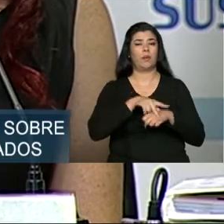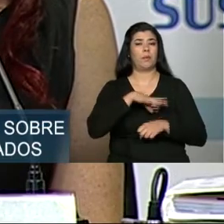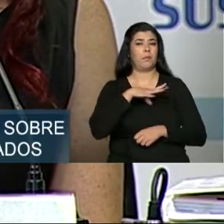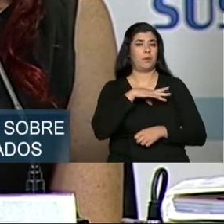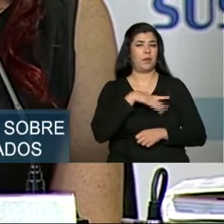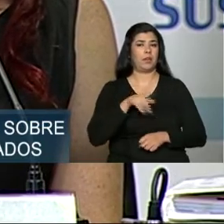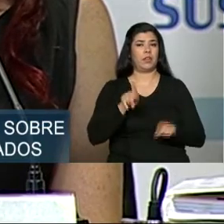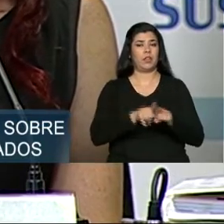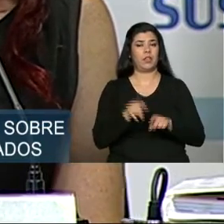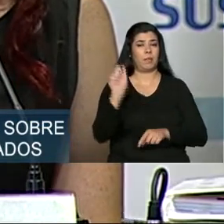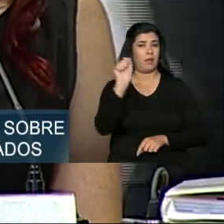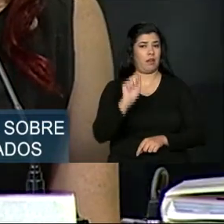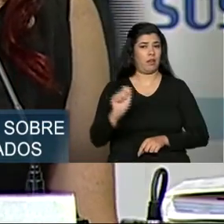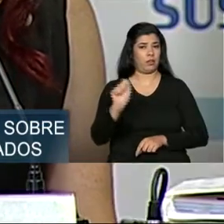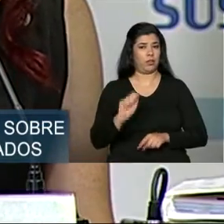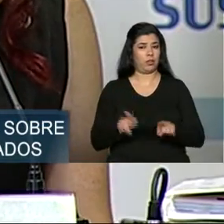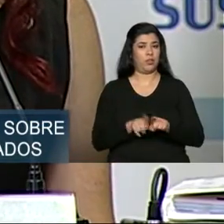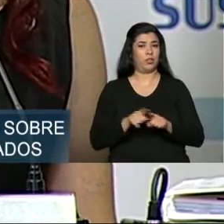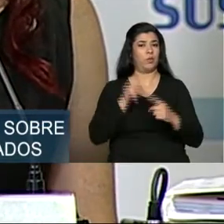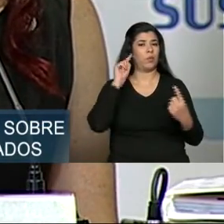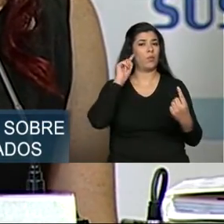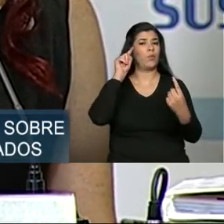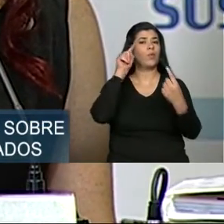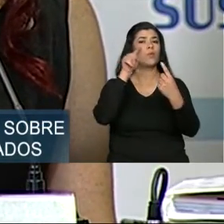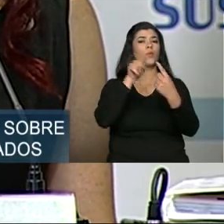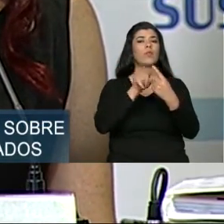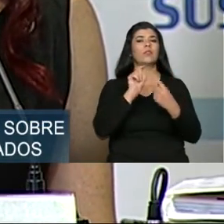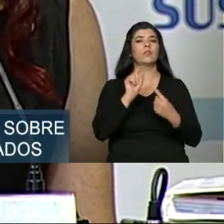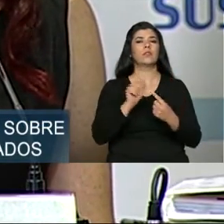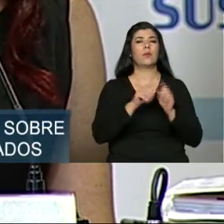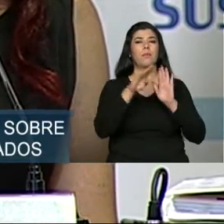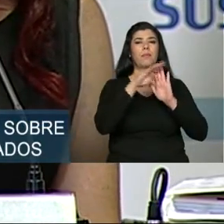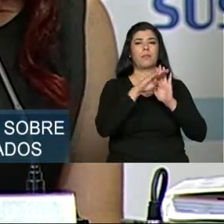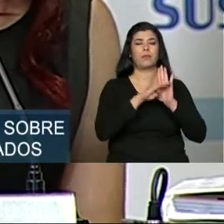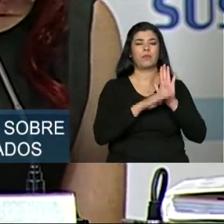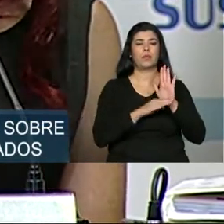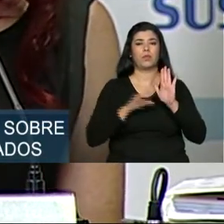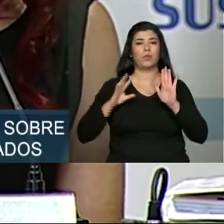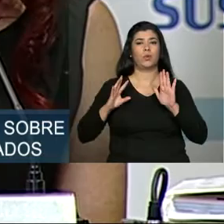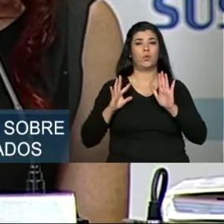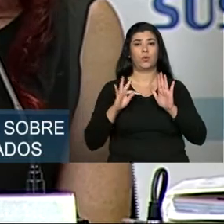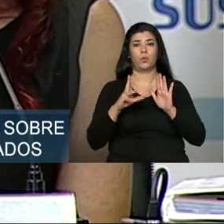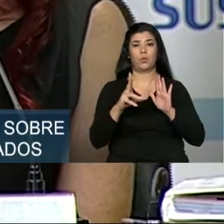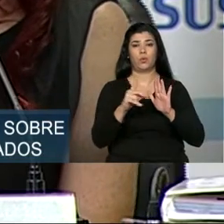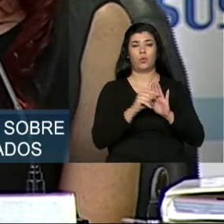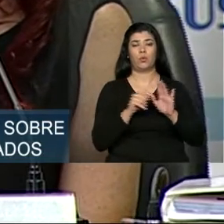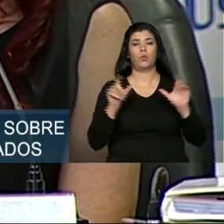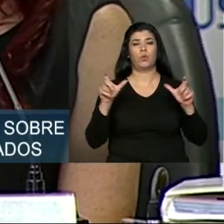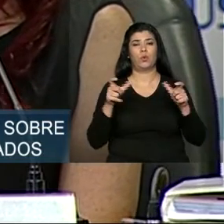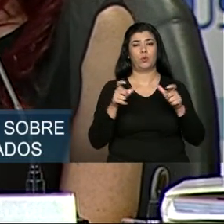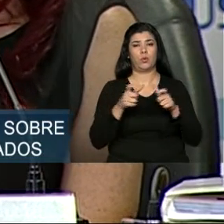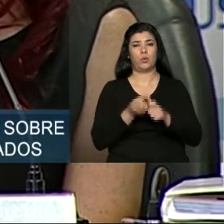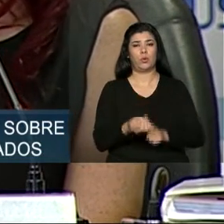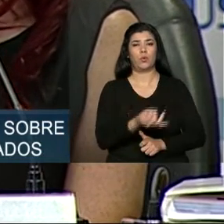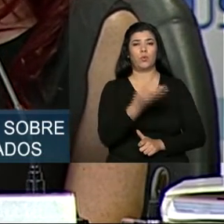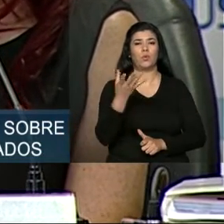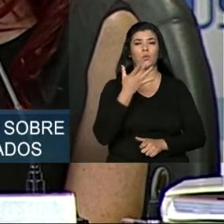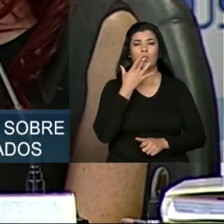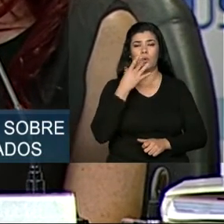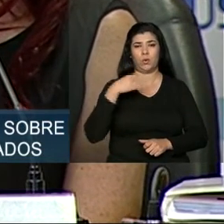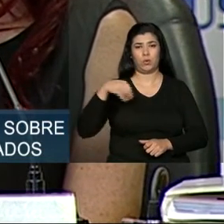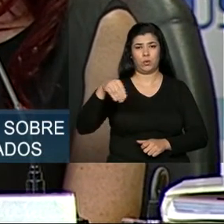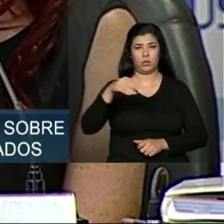acordaram patamares e metas de redução do sódio para todos os seus países ligados